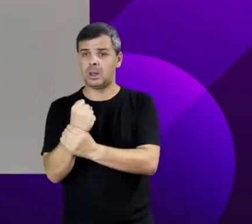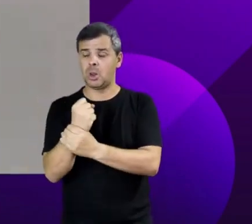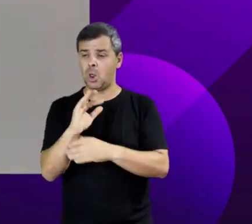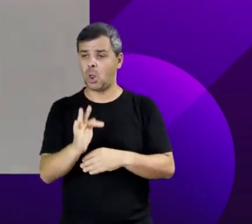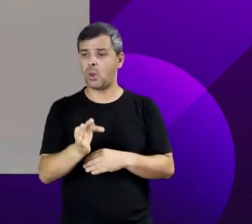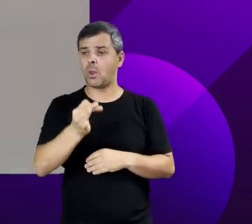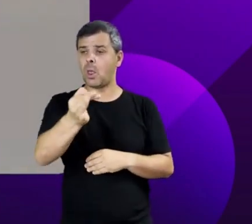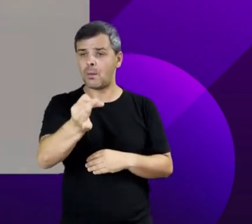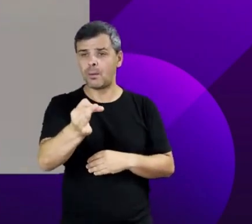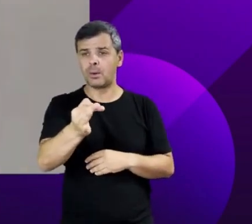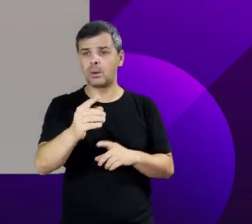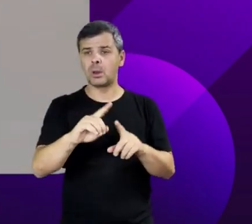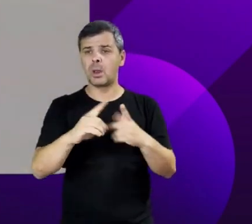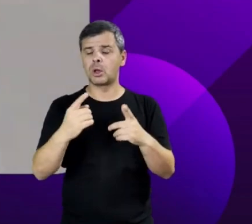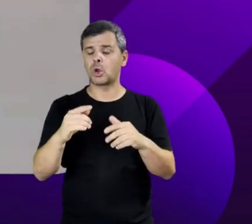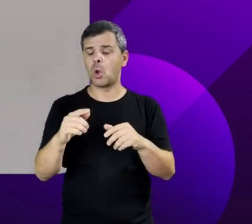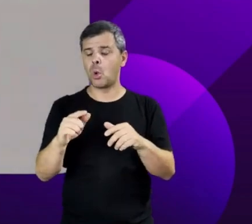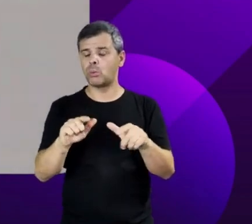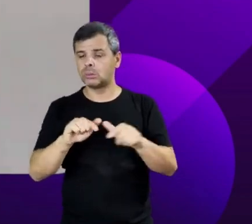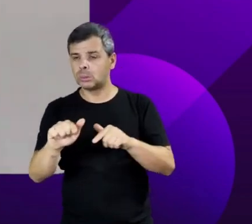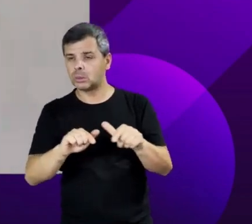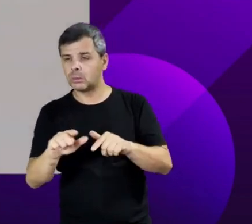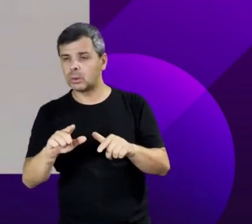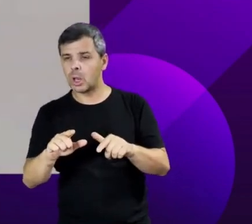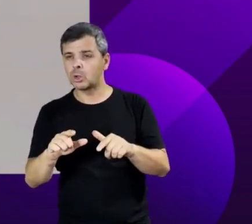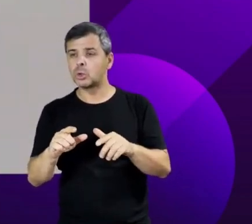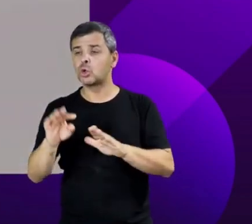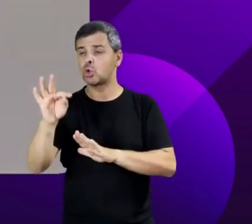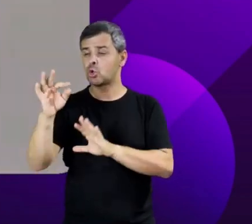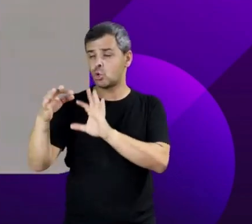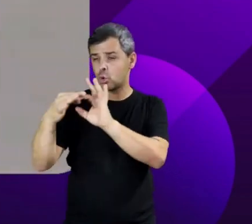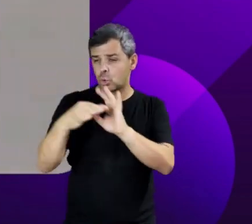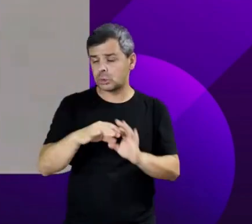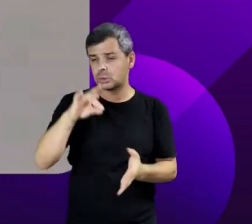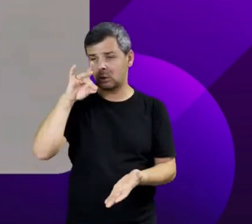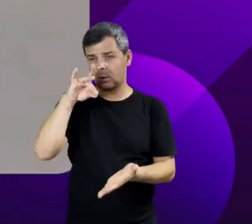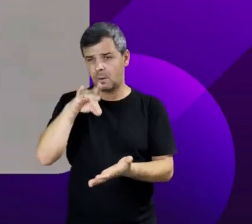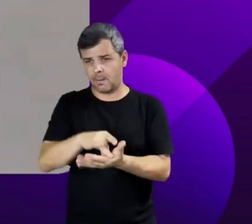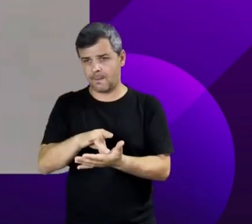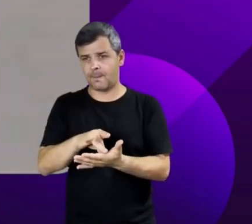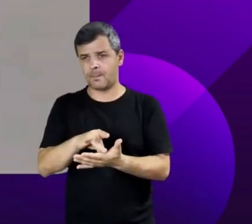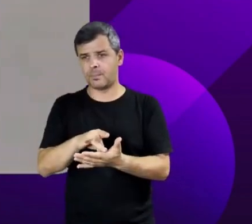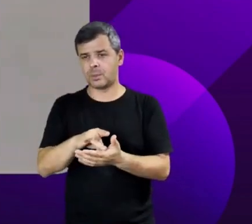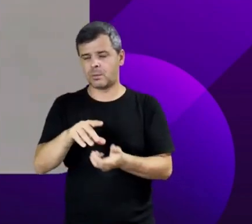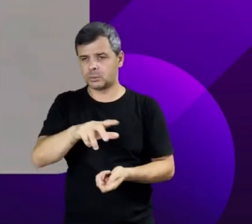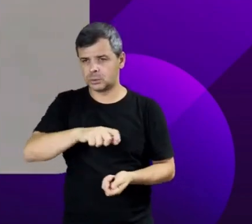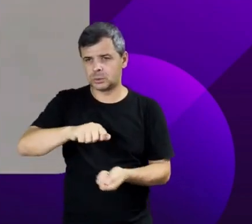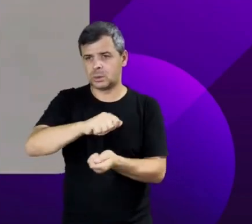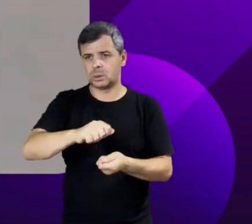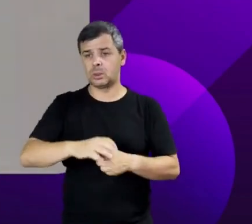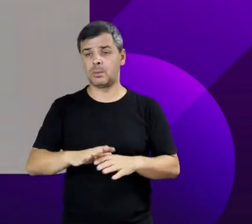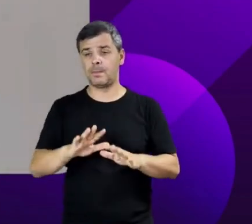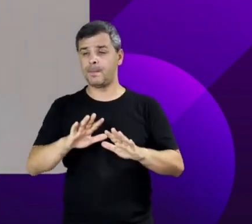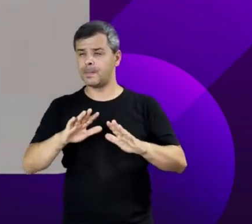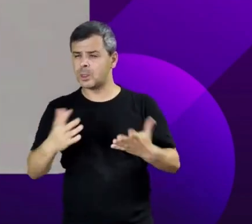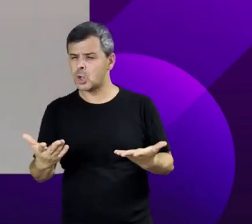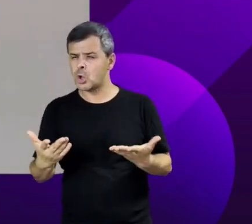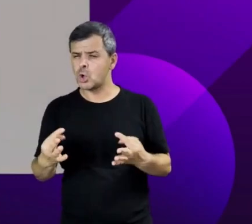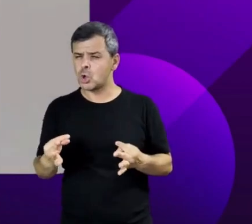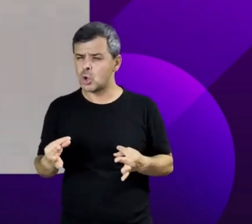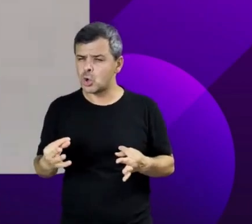e ao cabo, que uma atividade, que um contexto, de fato, seja sustentável. Então, todos